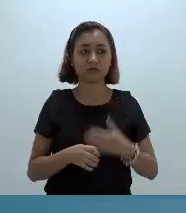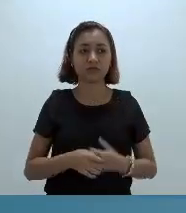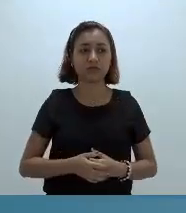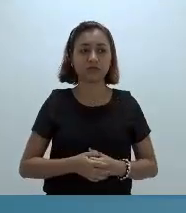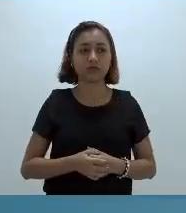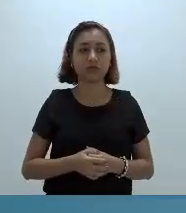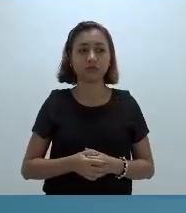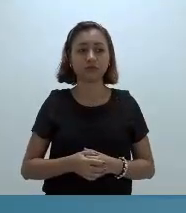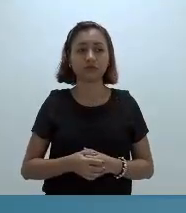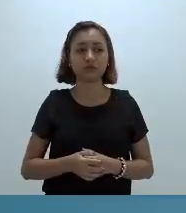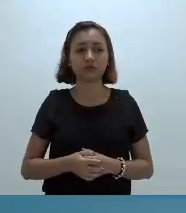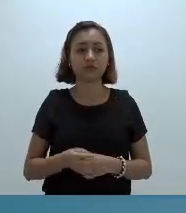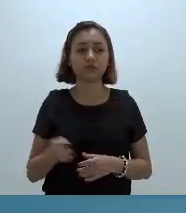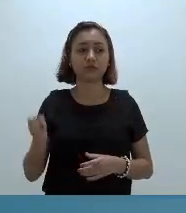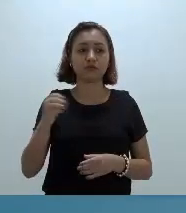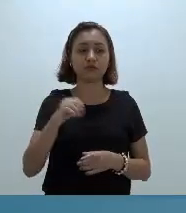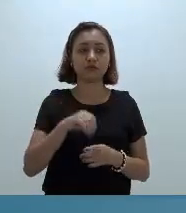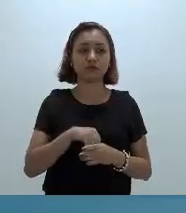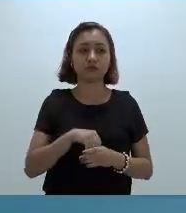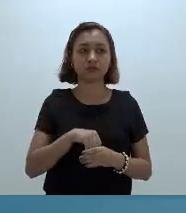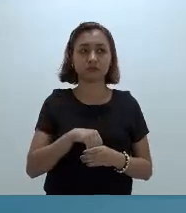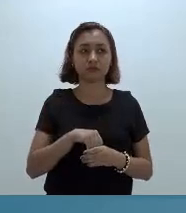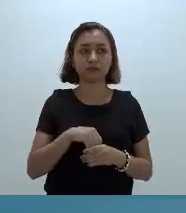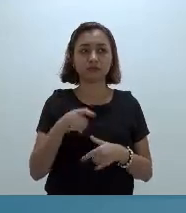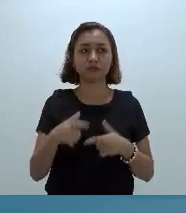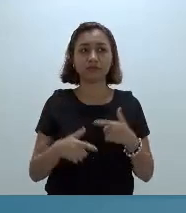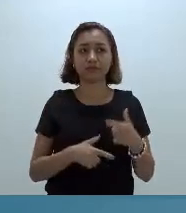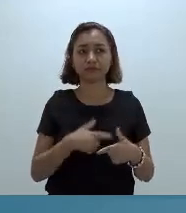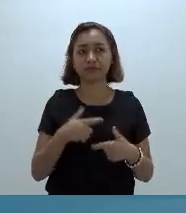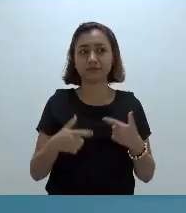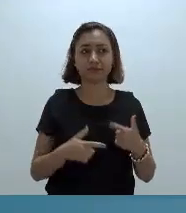ter o desenvolvimento da casa interna, nos termos da fundamentação.